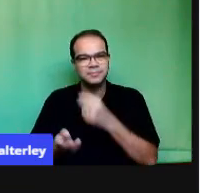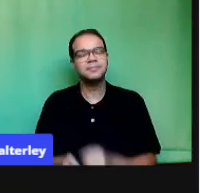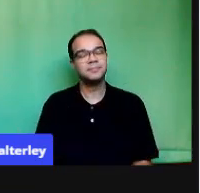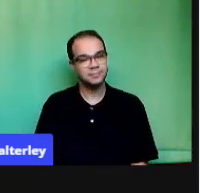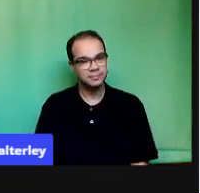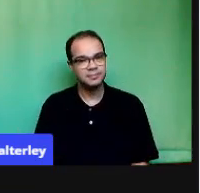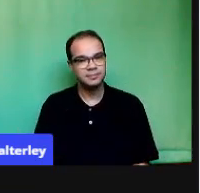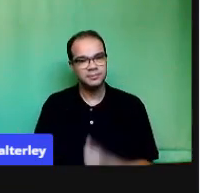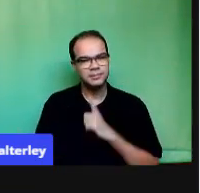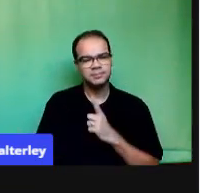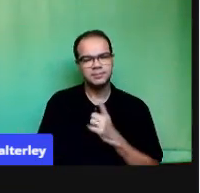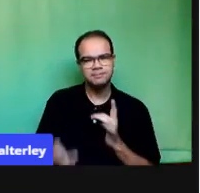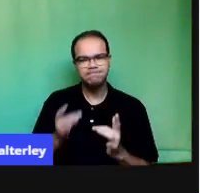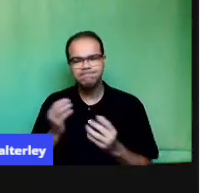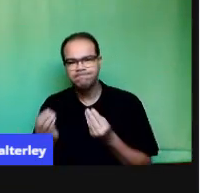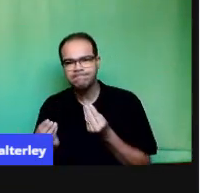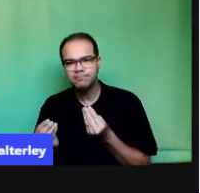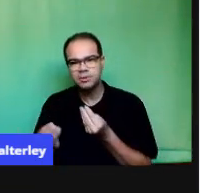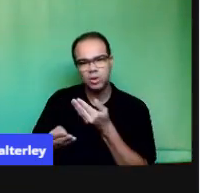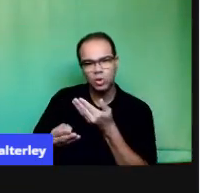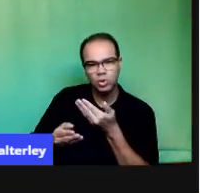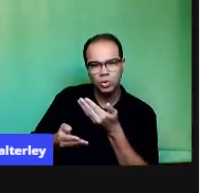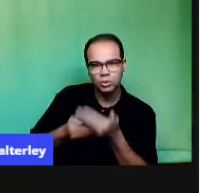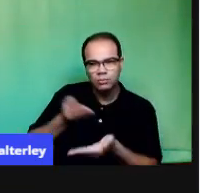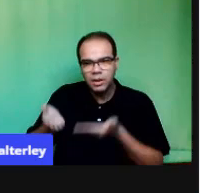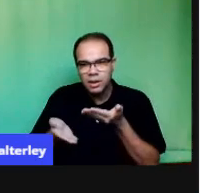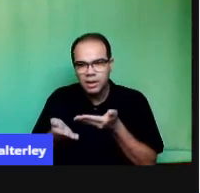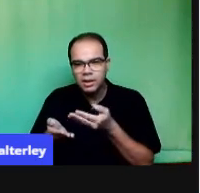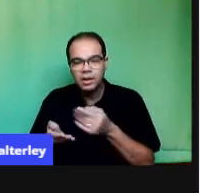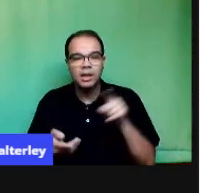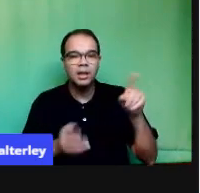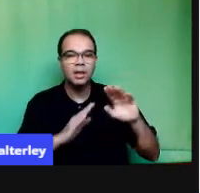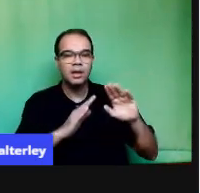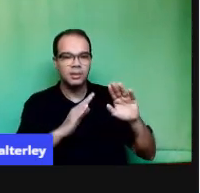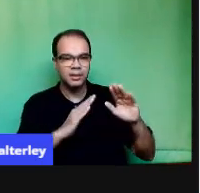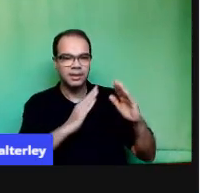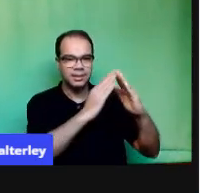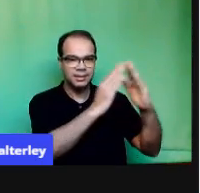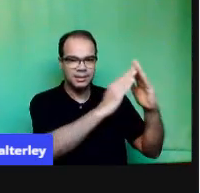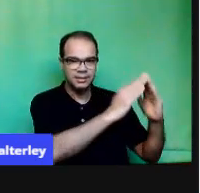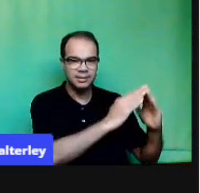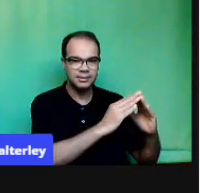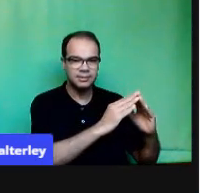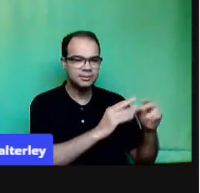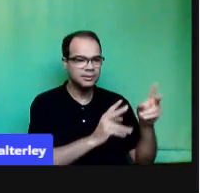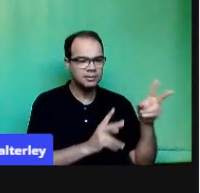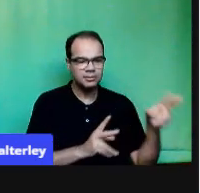essa relação, essa troca com o que acontece também fora da escola. Pode passar, por favor?